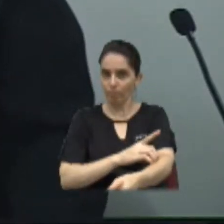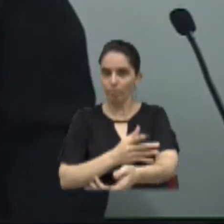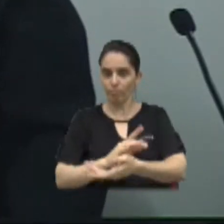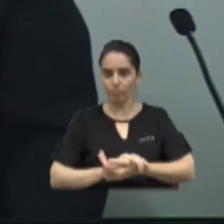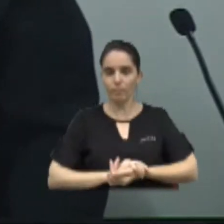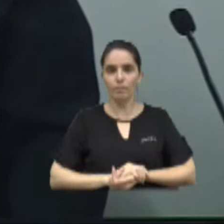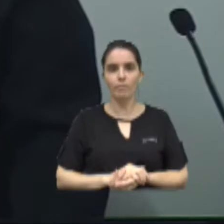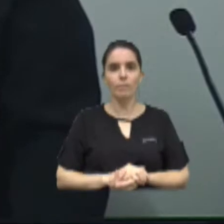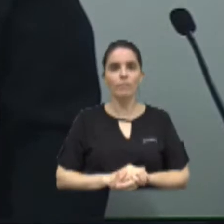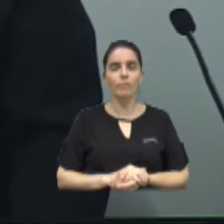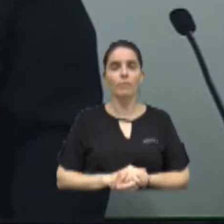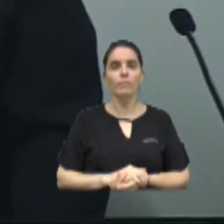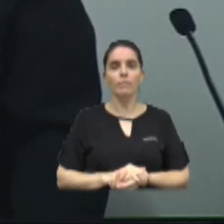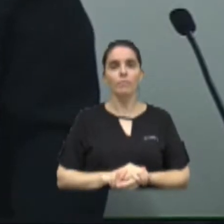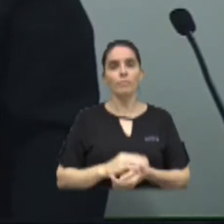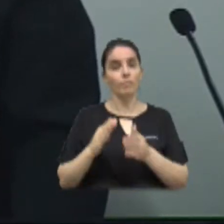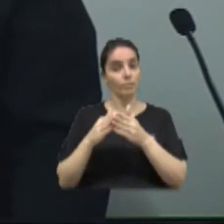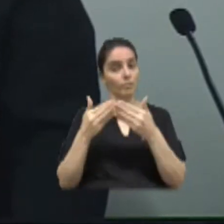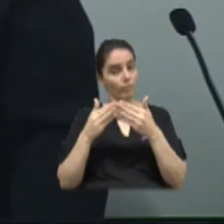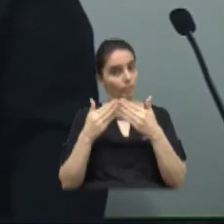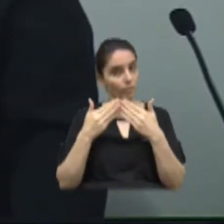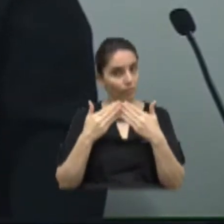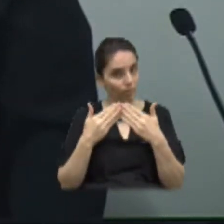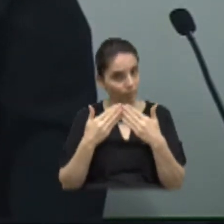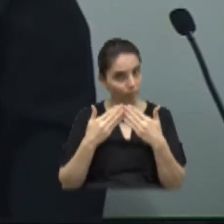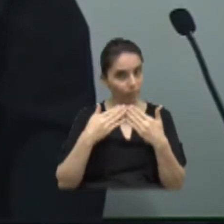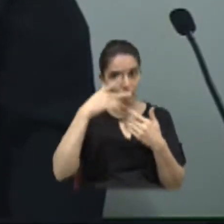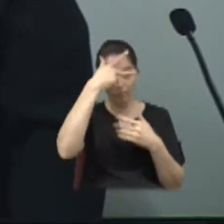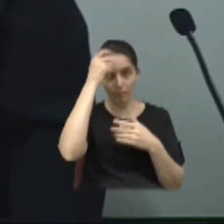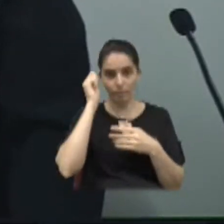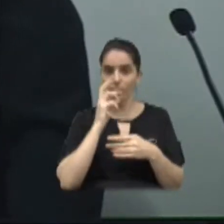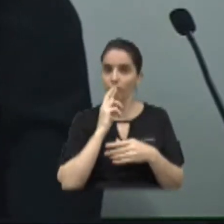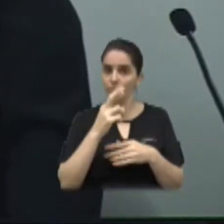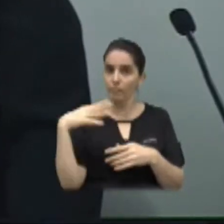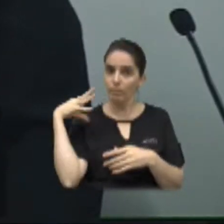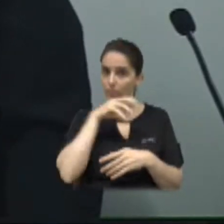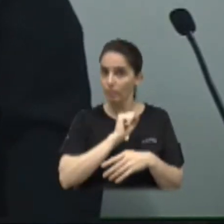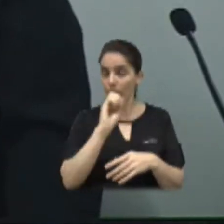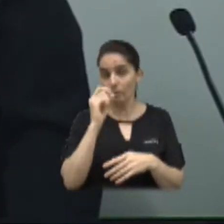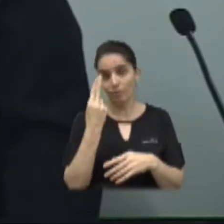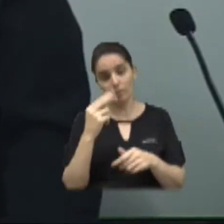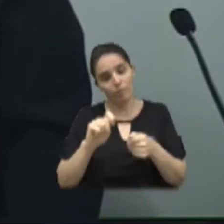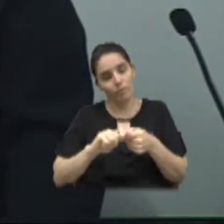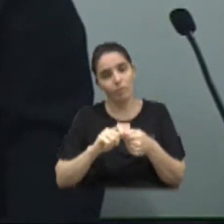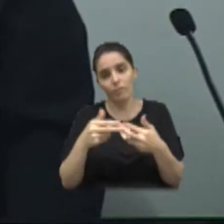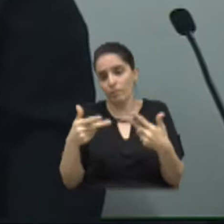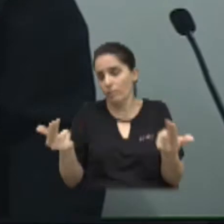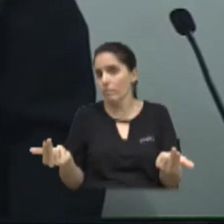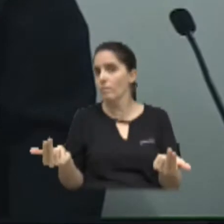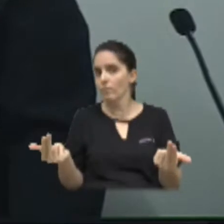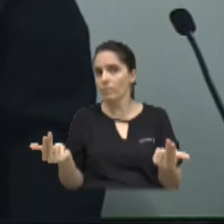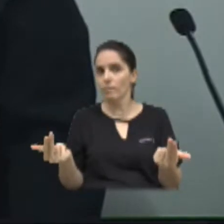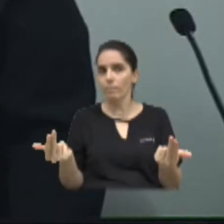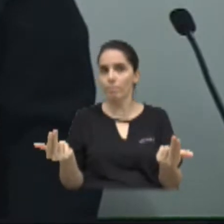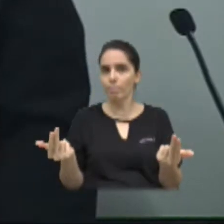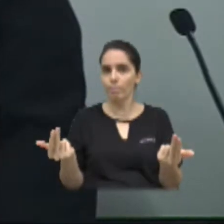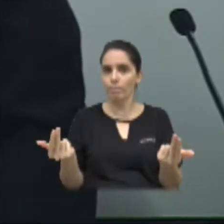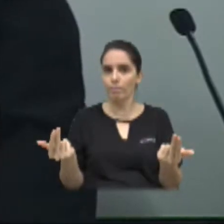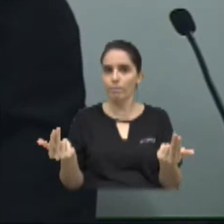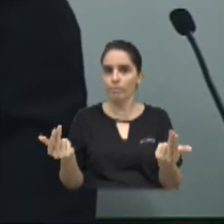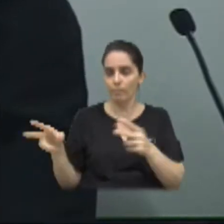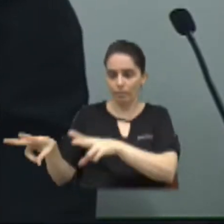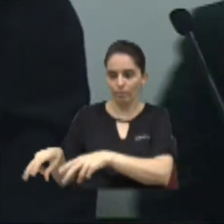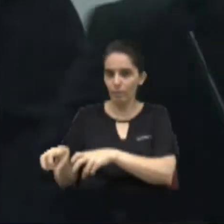Eu peço, por gentileza, que responda o mais rápido ou que tome uma decisão rápida de fazer alguma coisa nesse sentido. Os sítios,